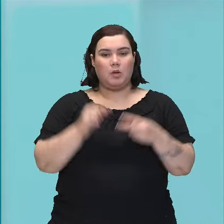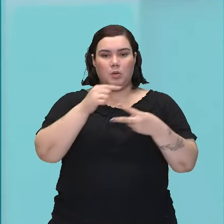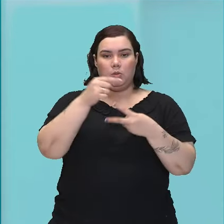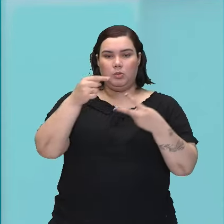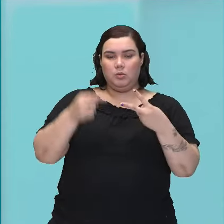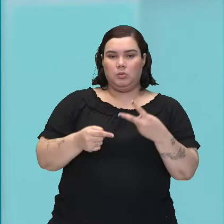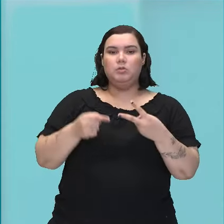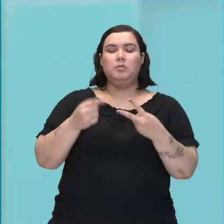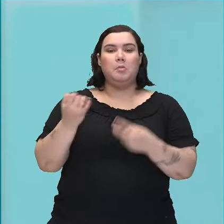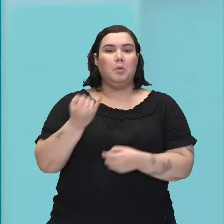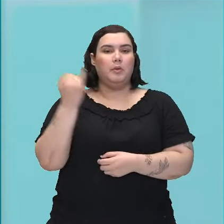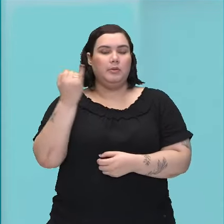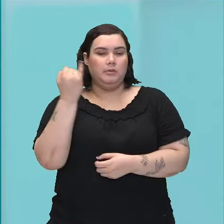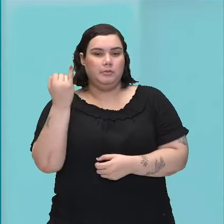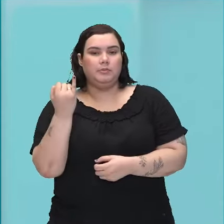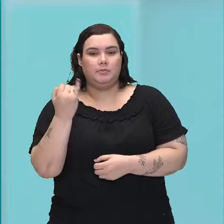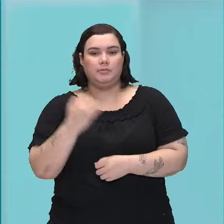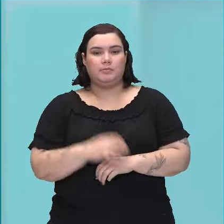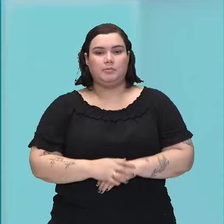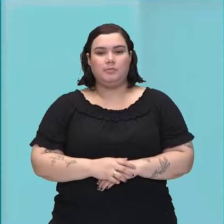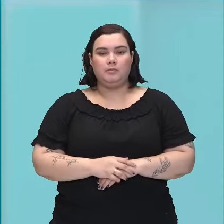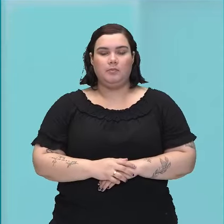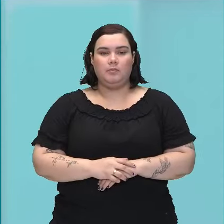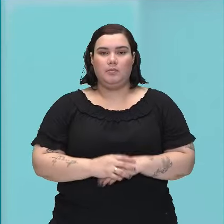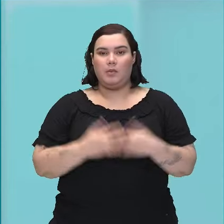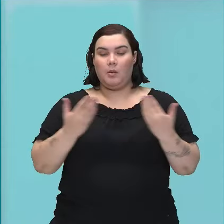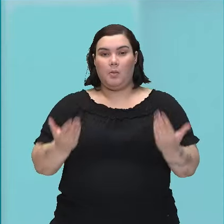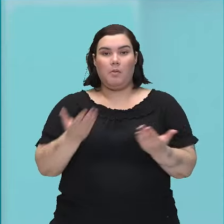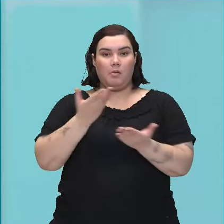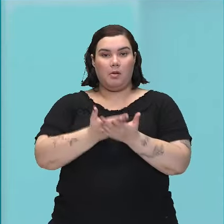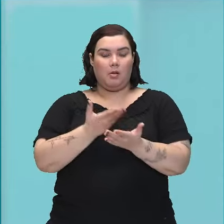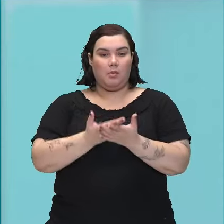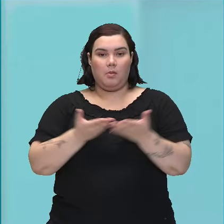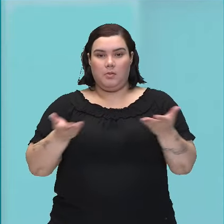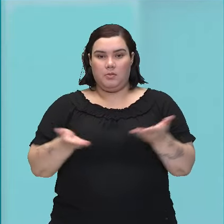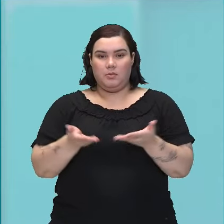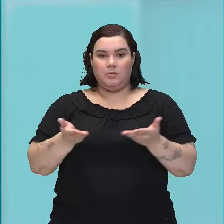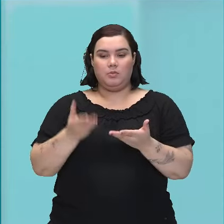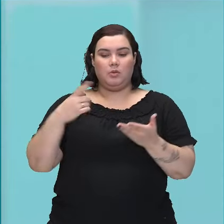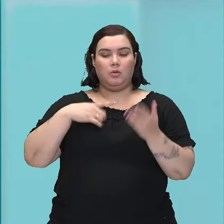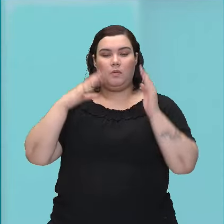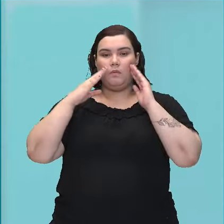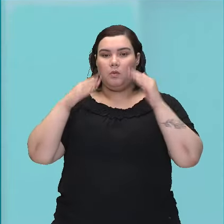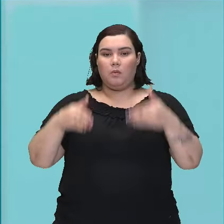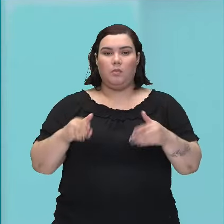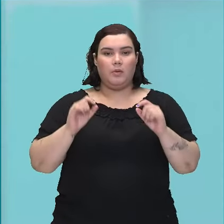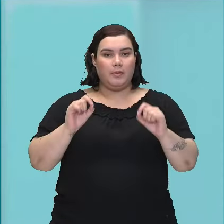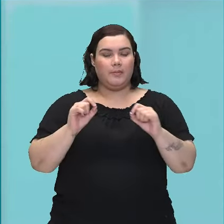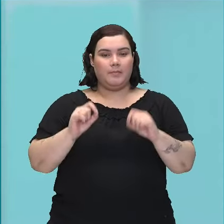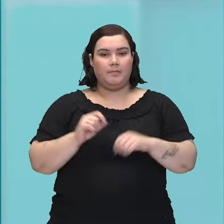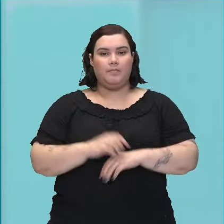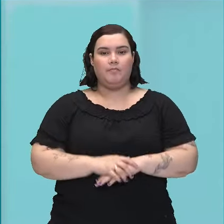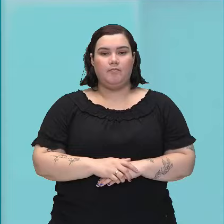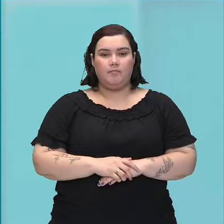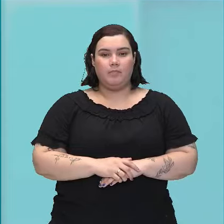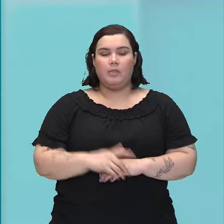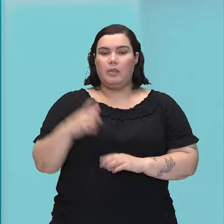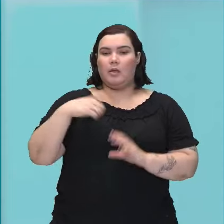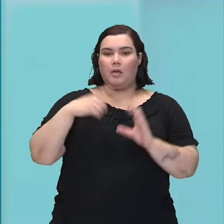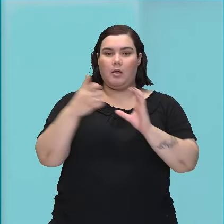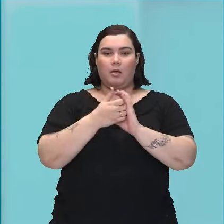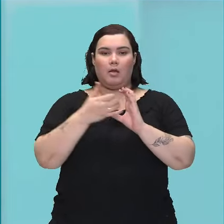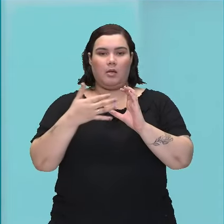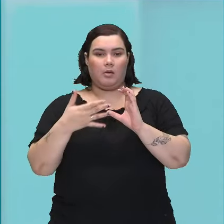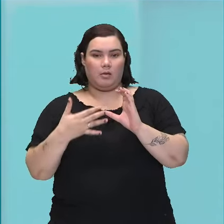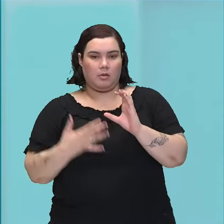elementos essenciais. Pois bem, a aula de hoje ela vai situar justamente em elementos,